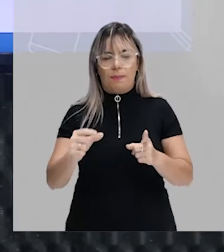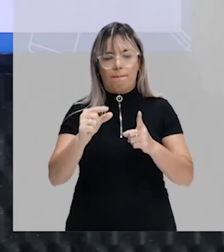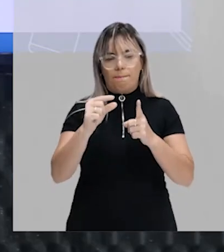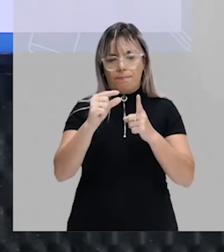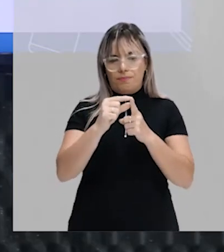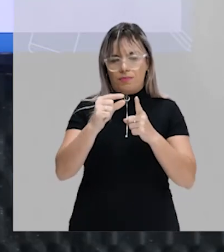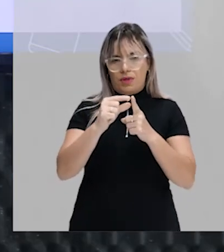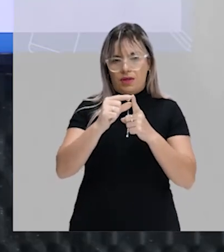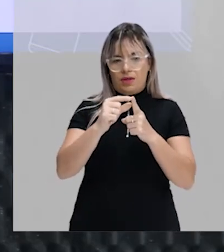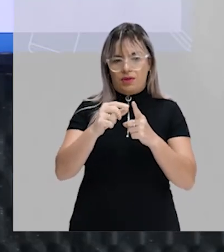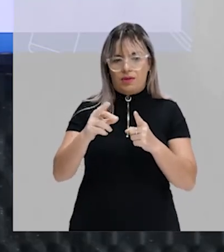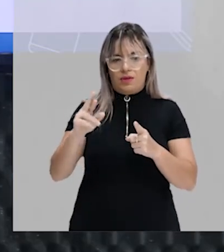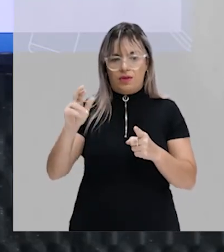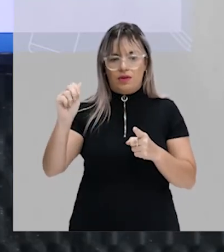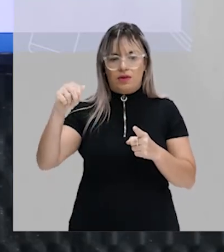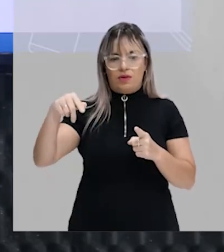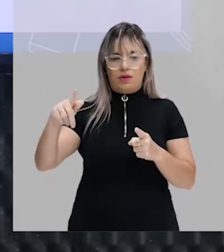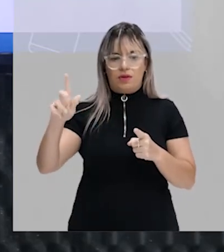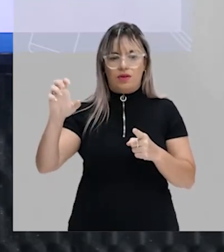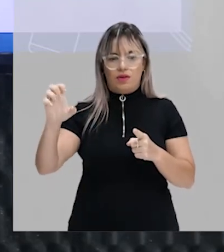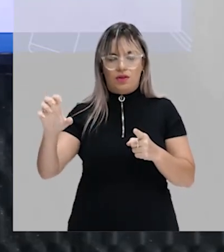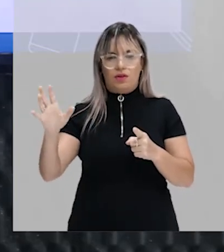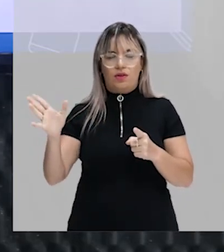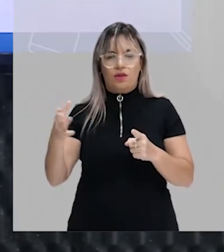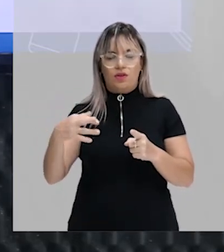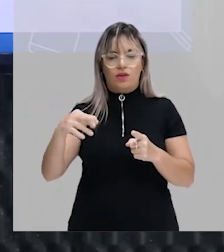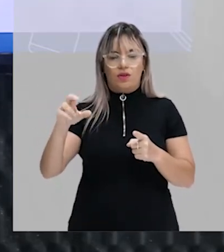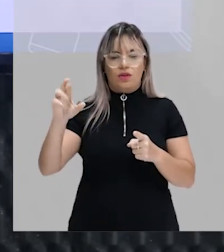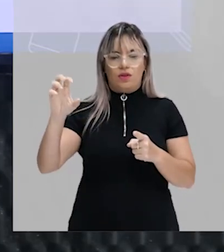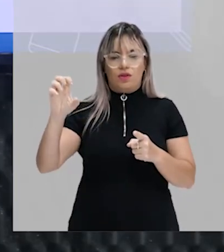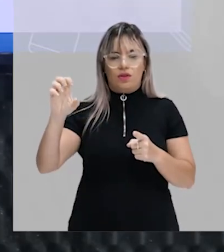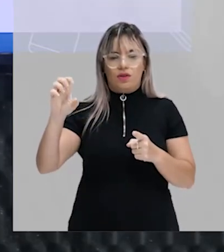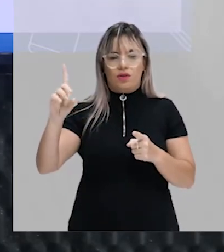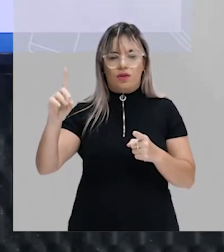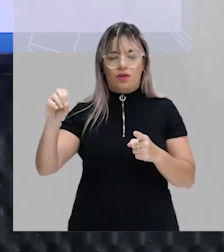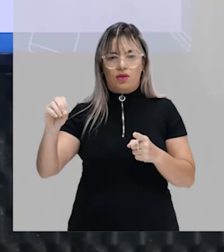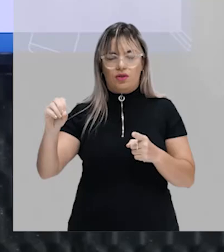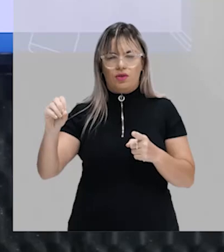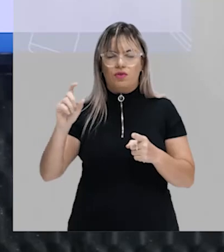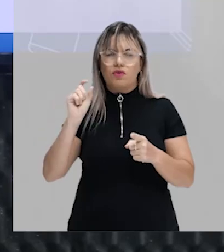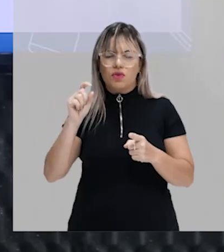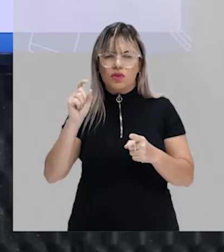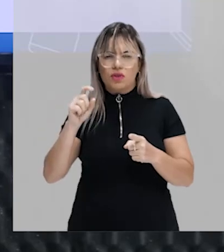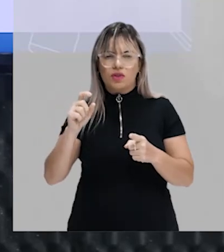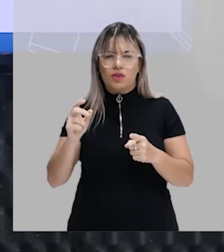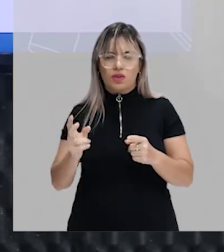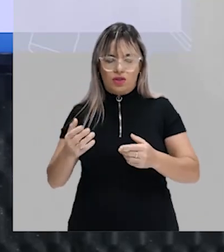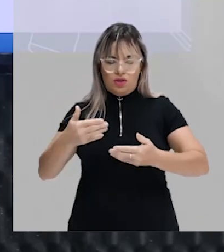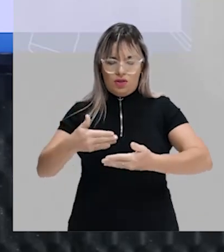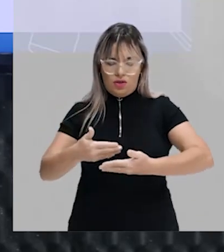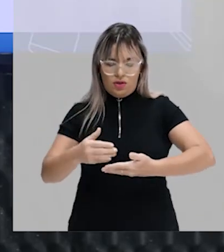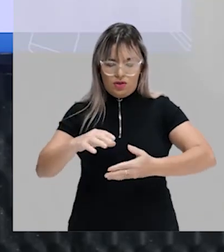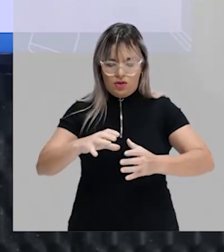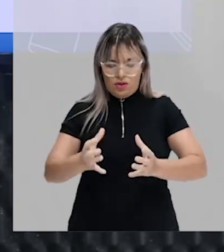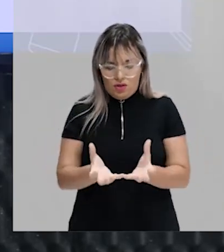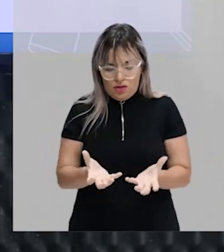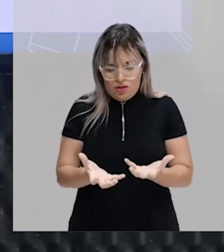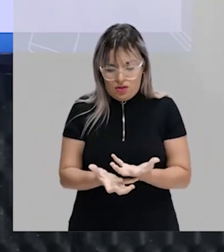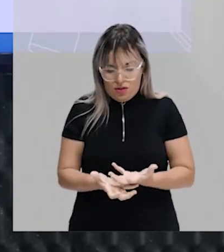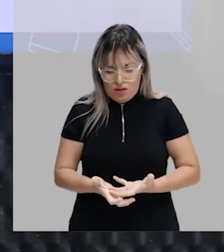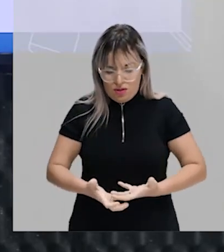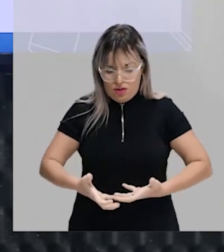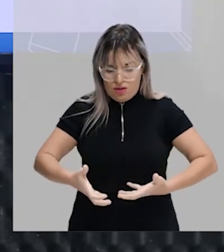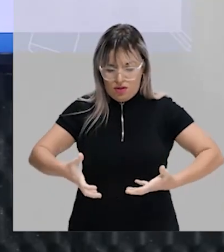Você já deitou numa rede? Já balançou numa rede e fica fazendo um barulho? Um barulho assim que